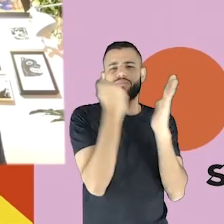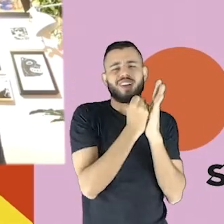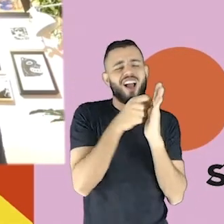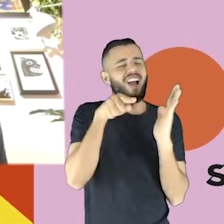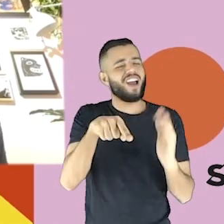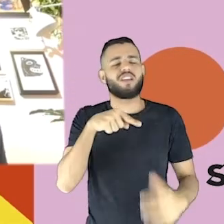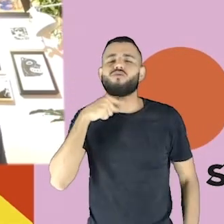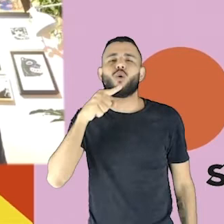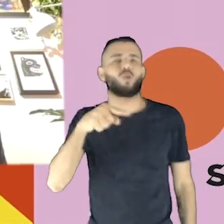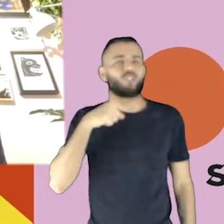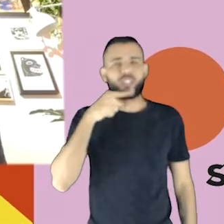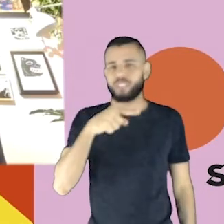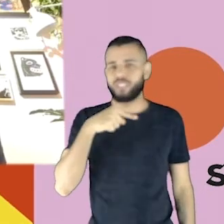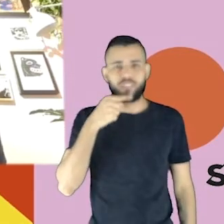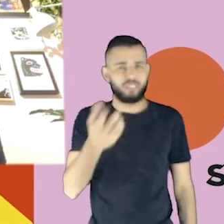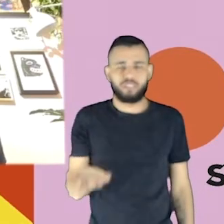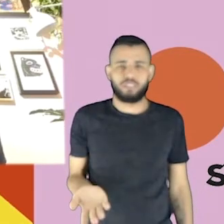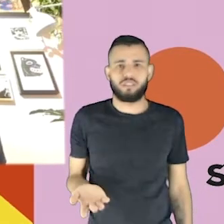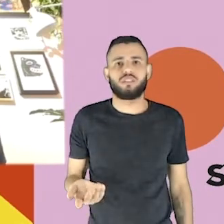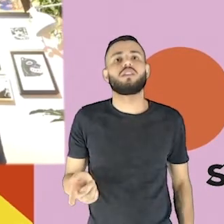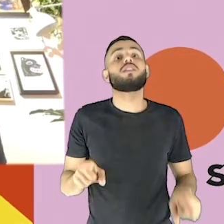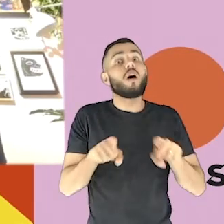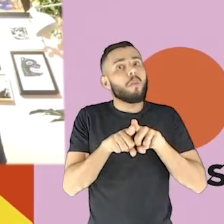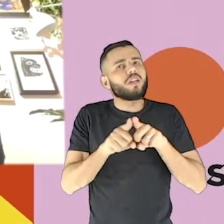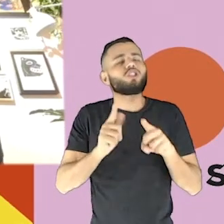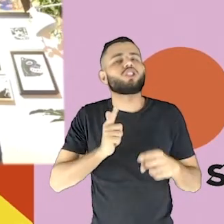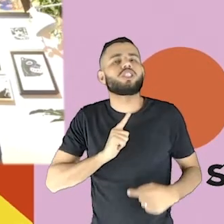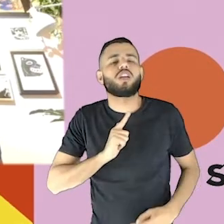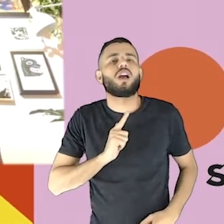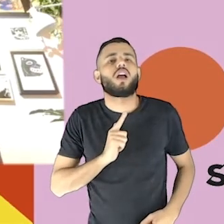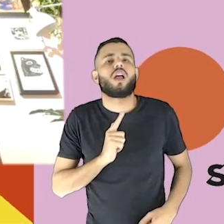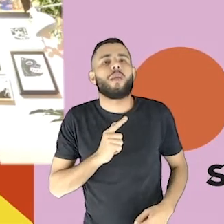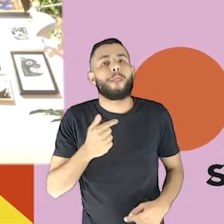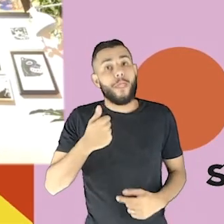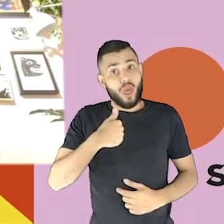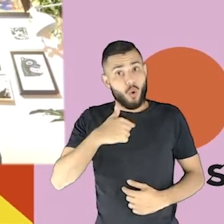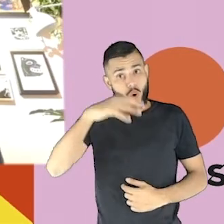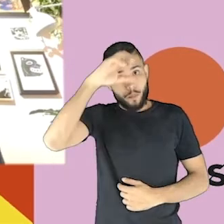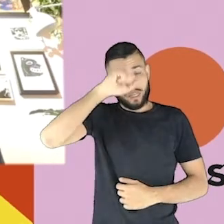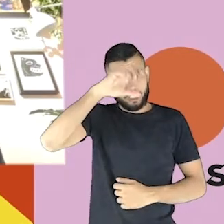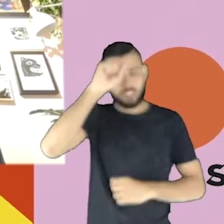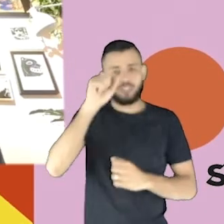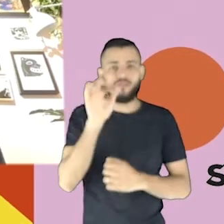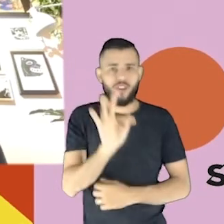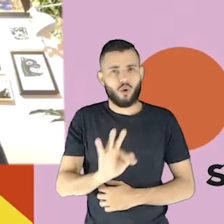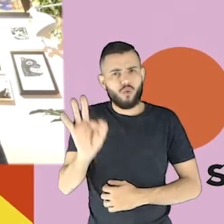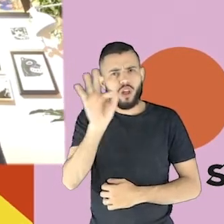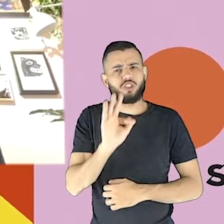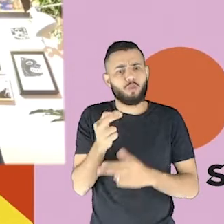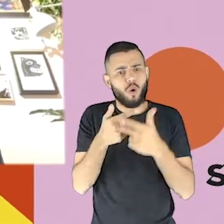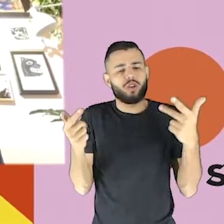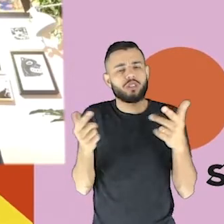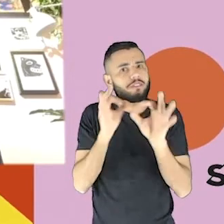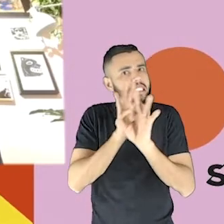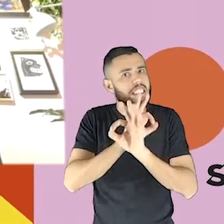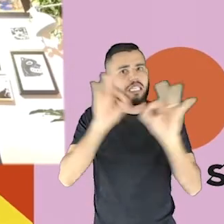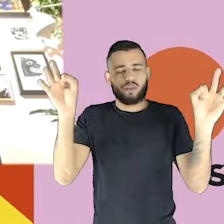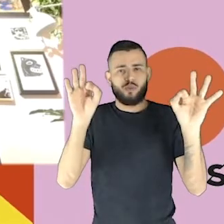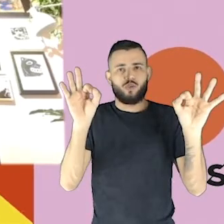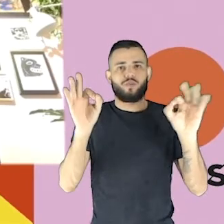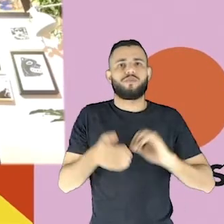estigmatização, ah, ele não vai conseguir. Tanto que tinha, ao mesmo tempo, eu aprendi na graduação uma coisa muito